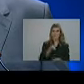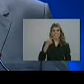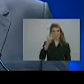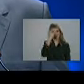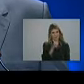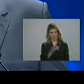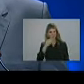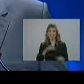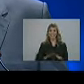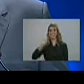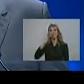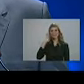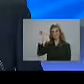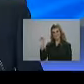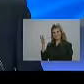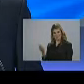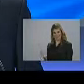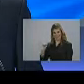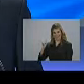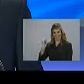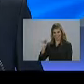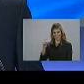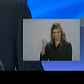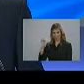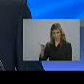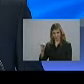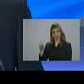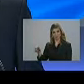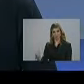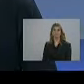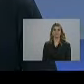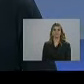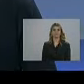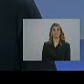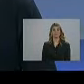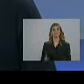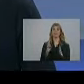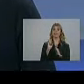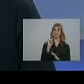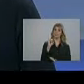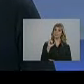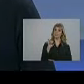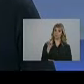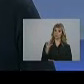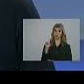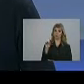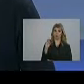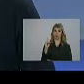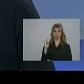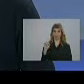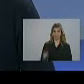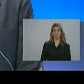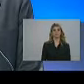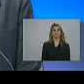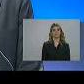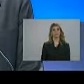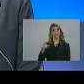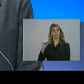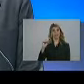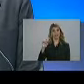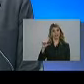candidatos. São eles: Alessandro Molon, pela Rede; Índio da Costa, pelo PSD; Carlos